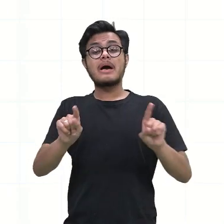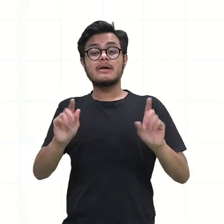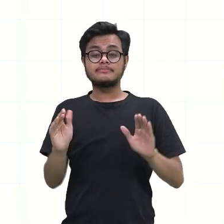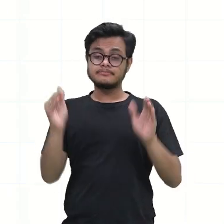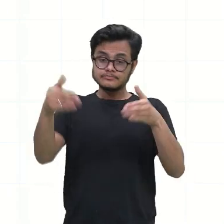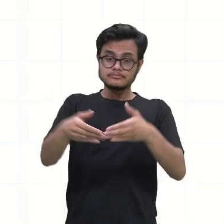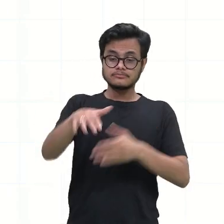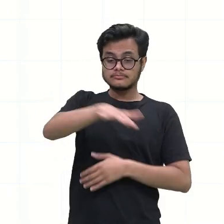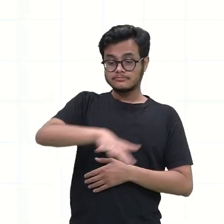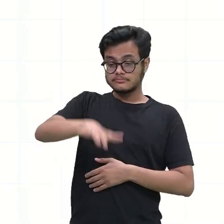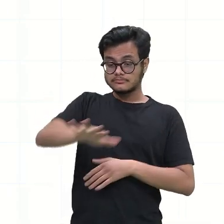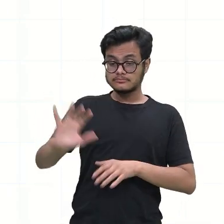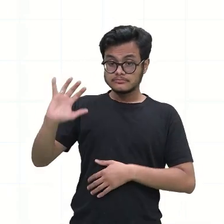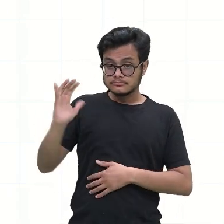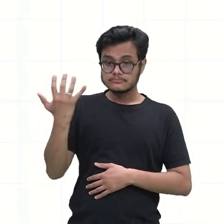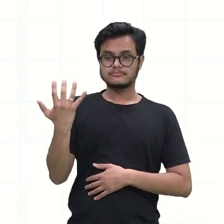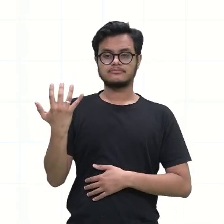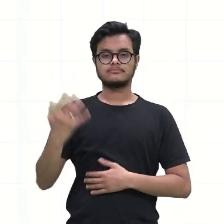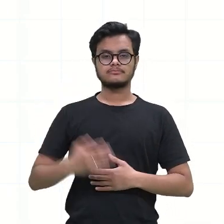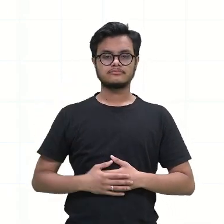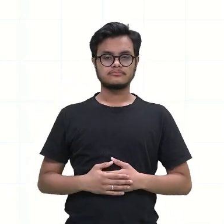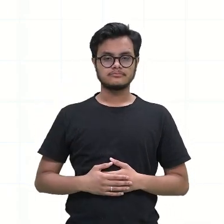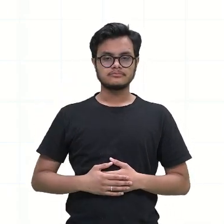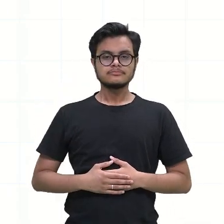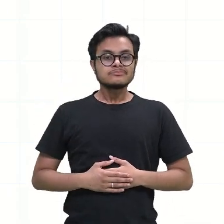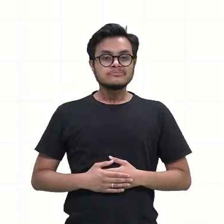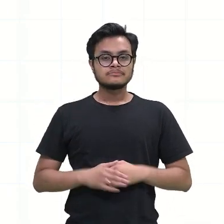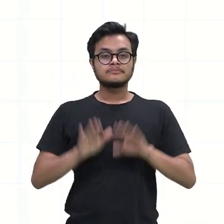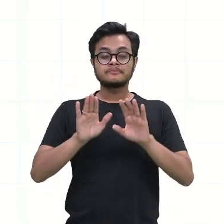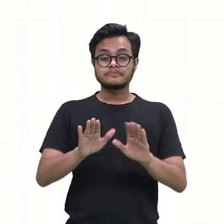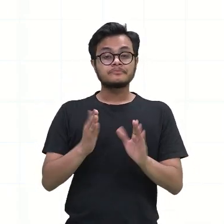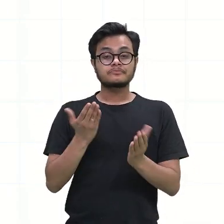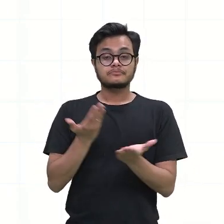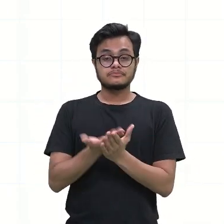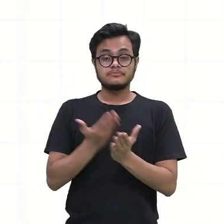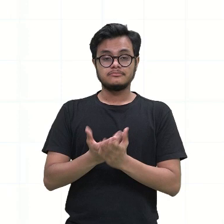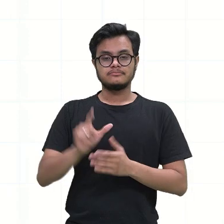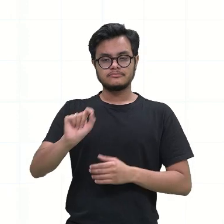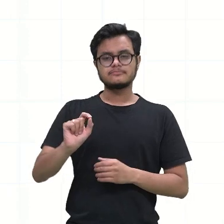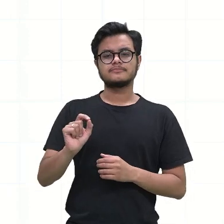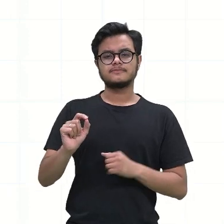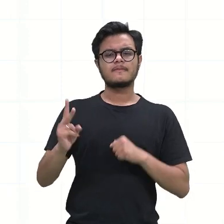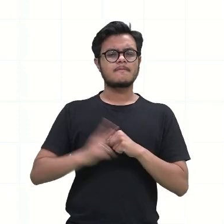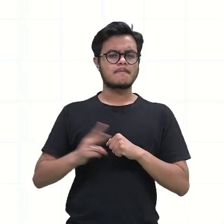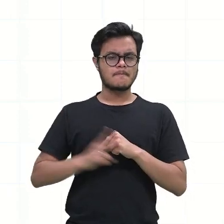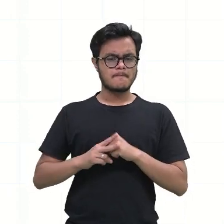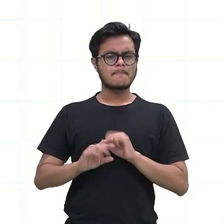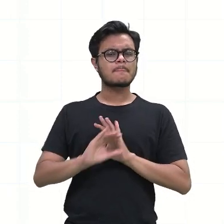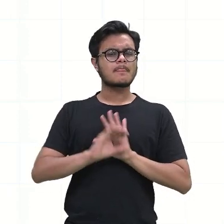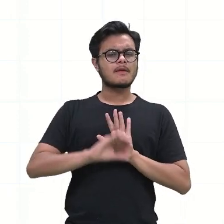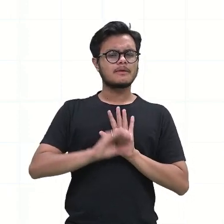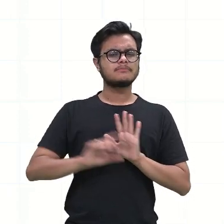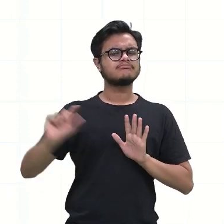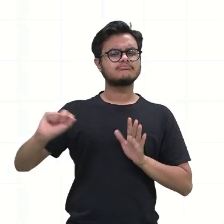núcleo do predicado. Ok? Muito bem. Então vamos ver aqui, conhecer um pouco sobre o